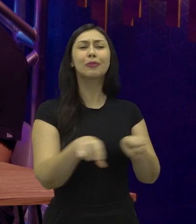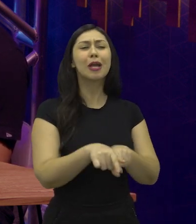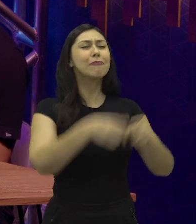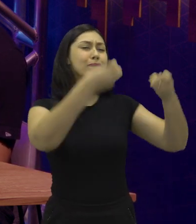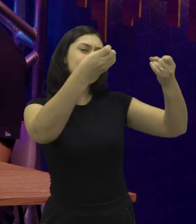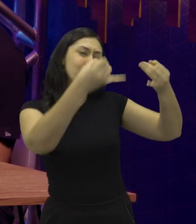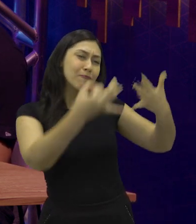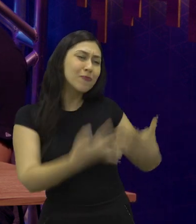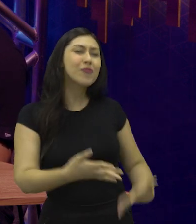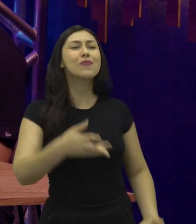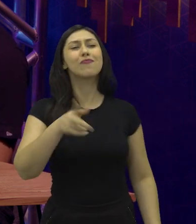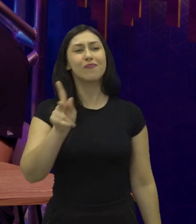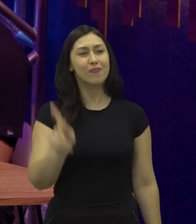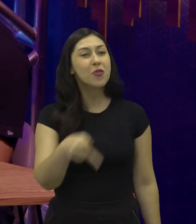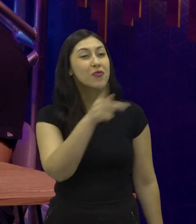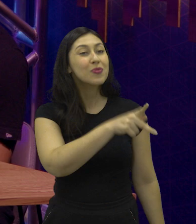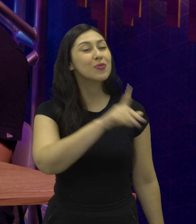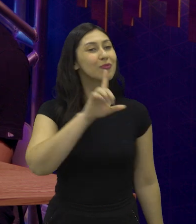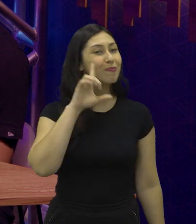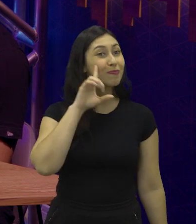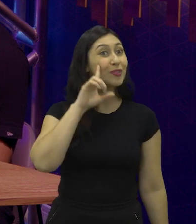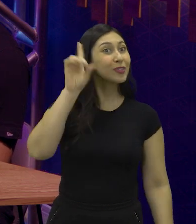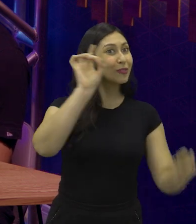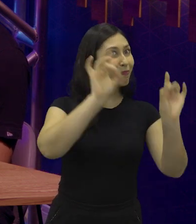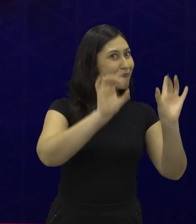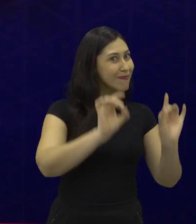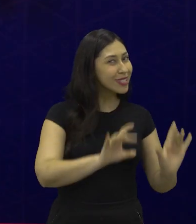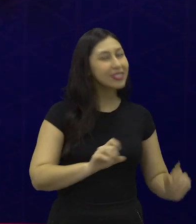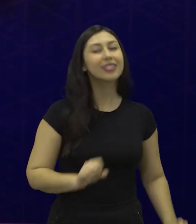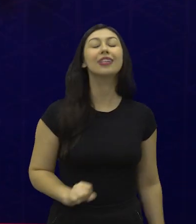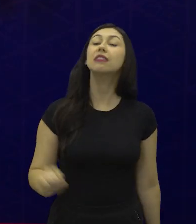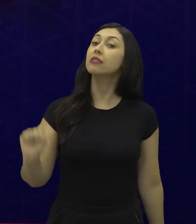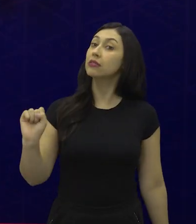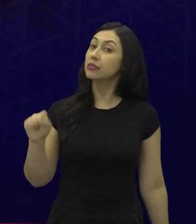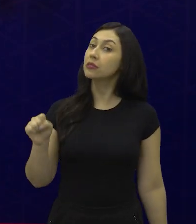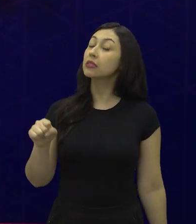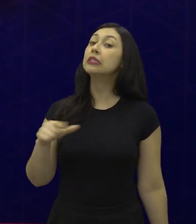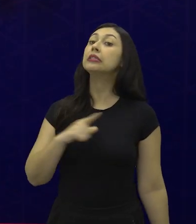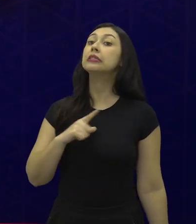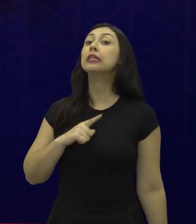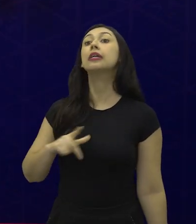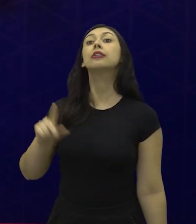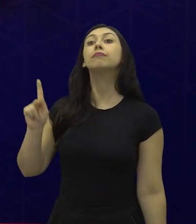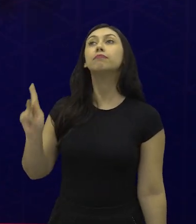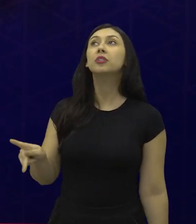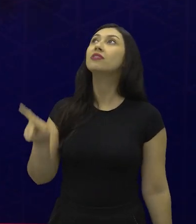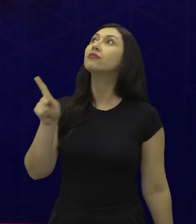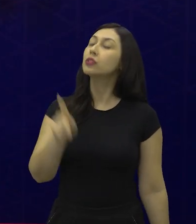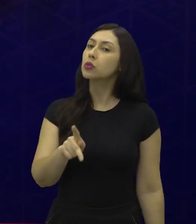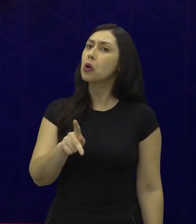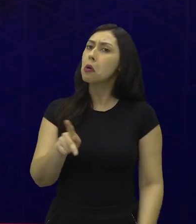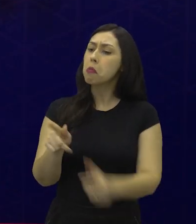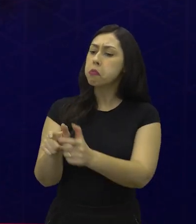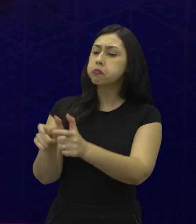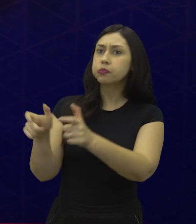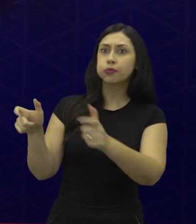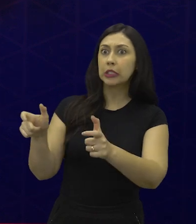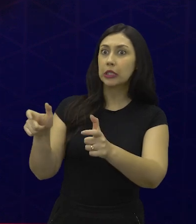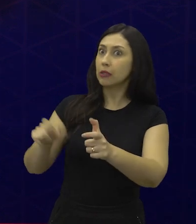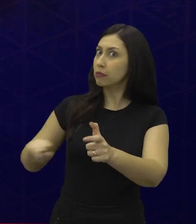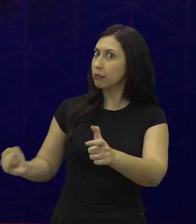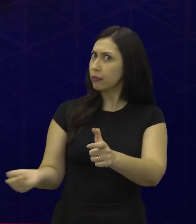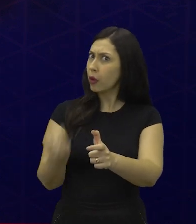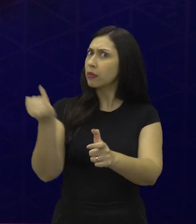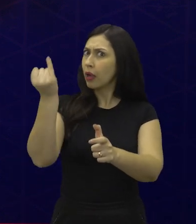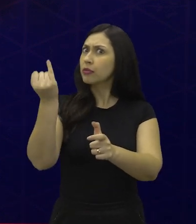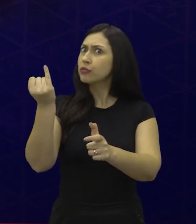falar sobre os professores, né, nesse Dia do Professor. É, e tem professor... Tem muitos professores